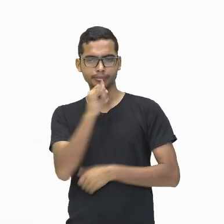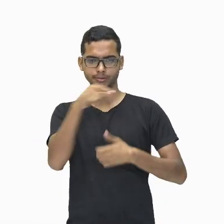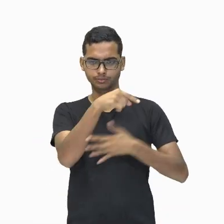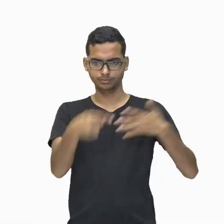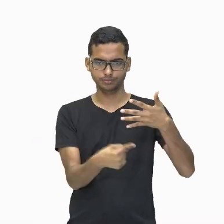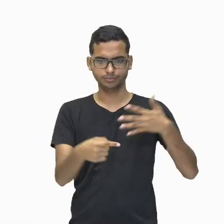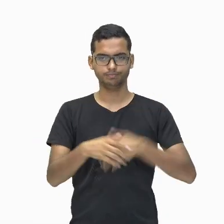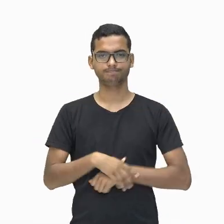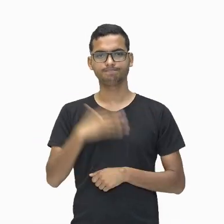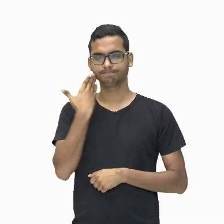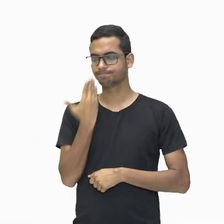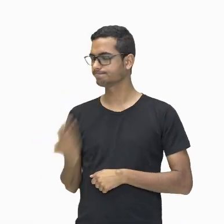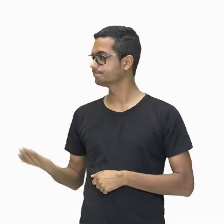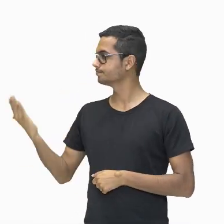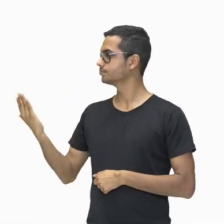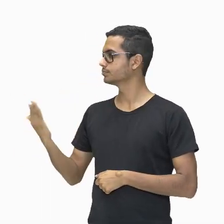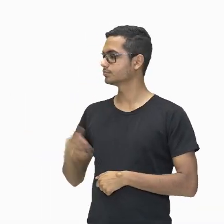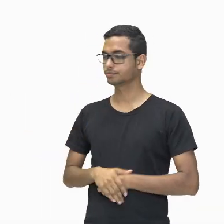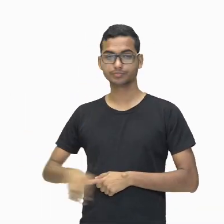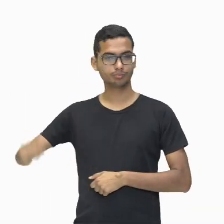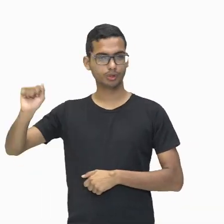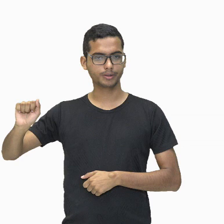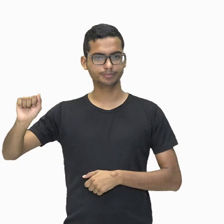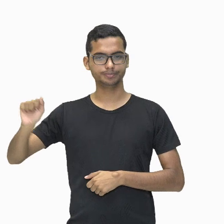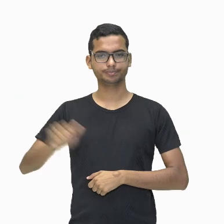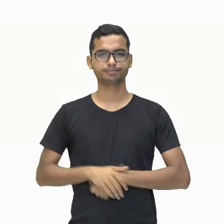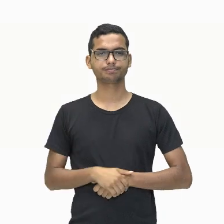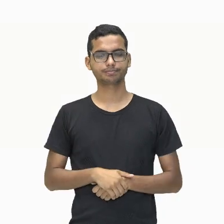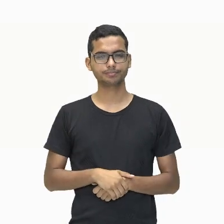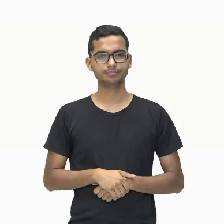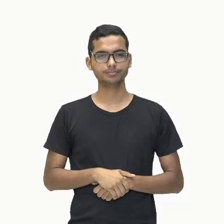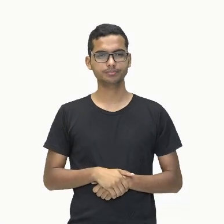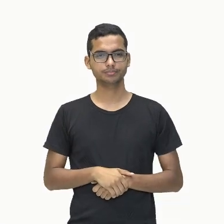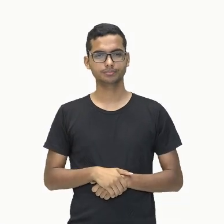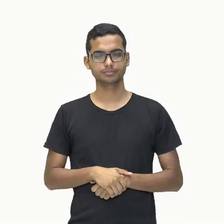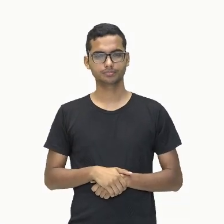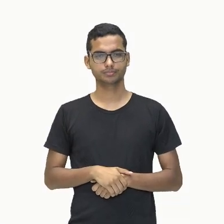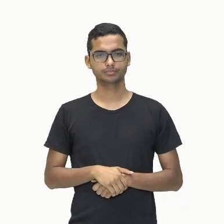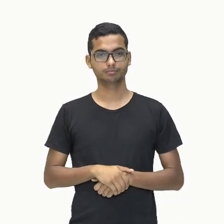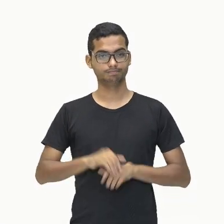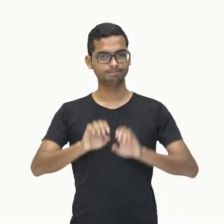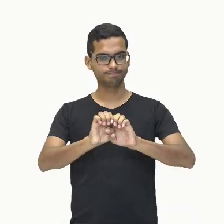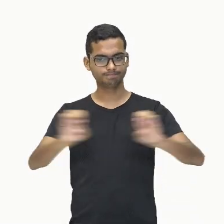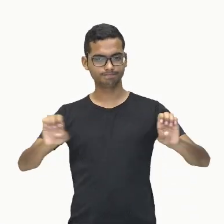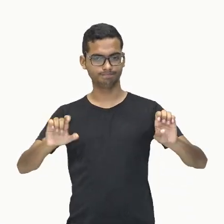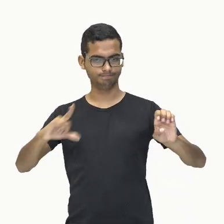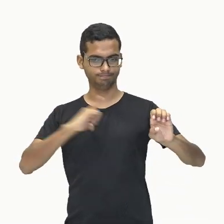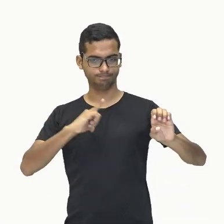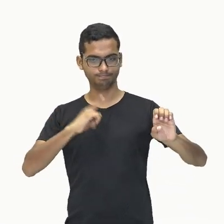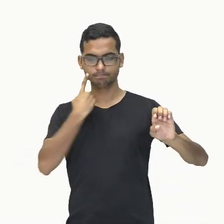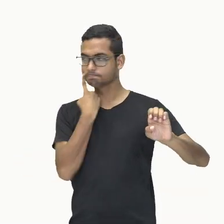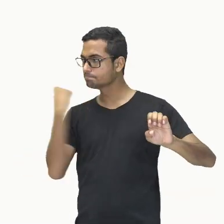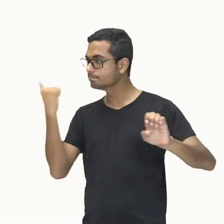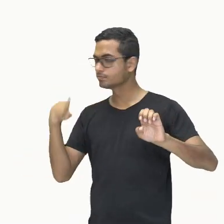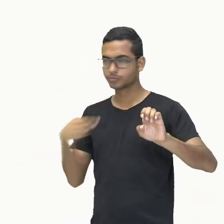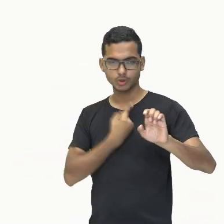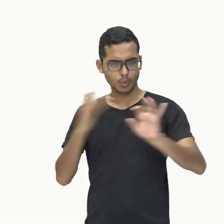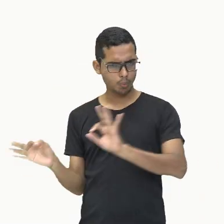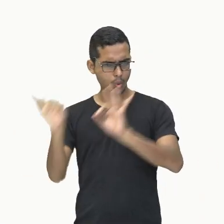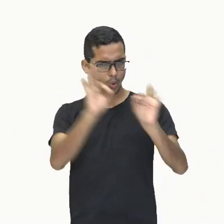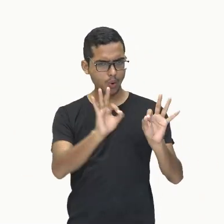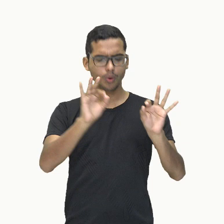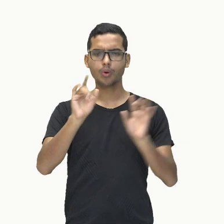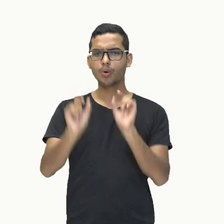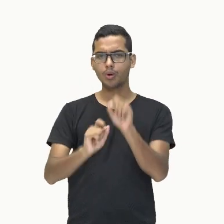comigo. Ó. Na letra A, por exemplo, nós temos uma equação, depois a gente vai verificar